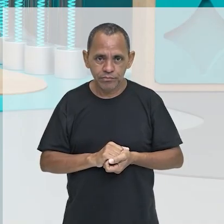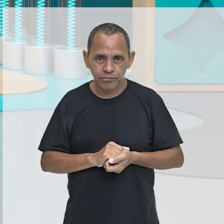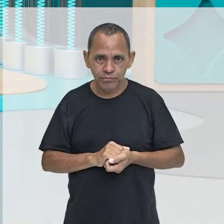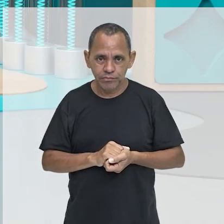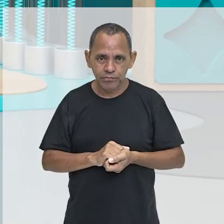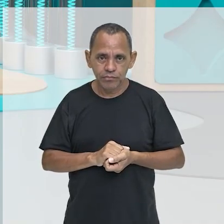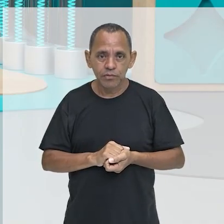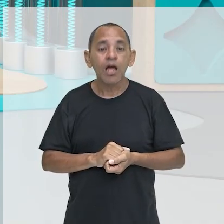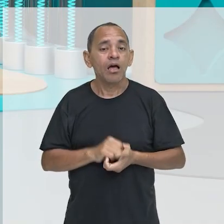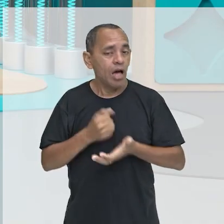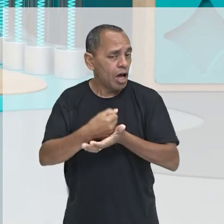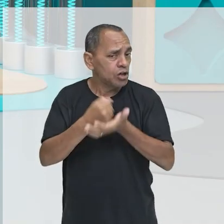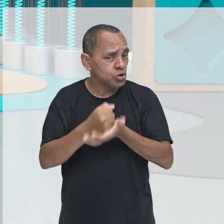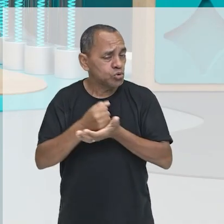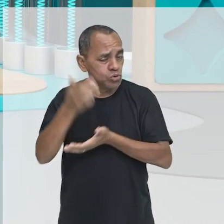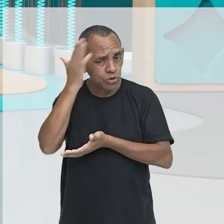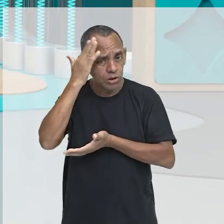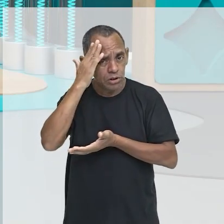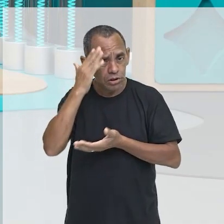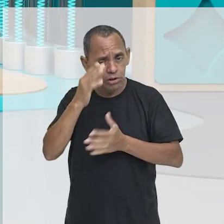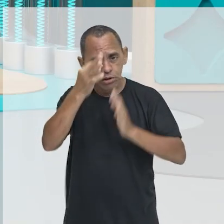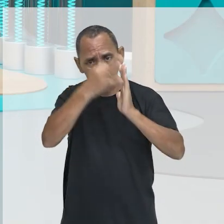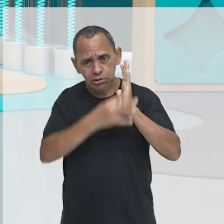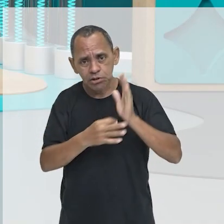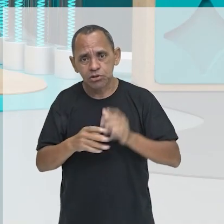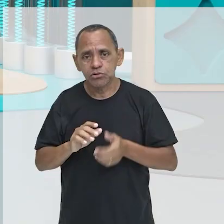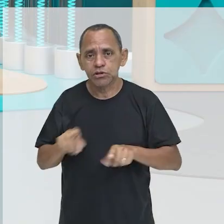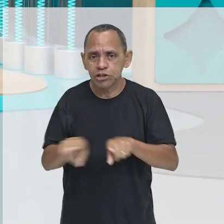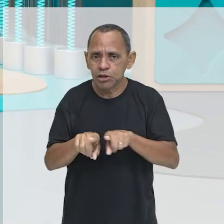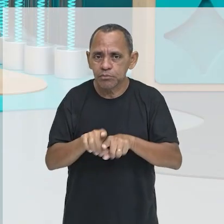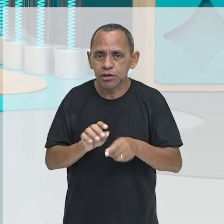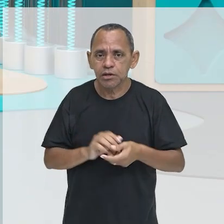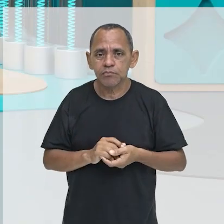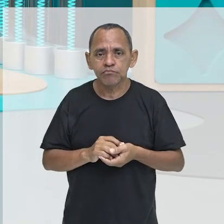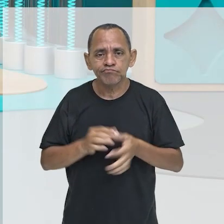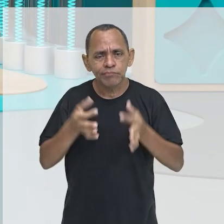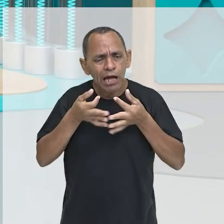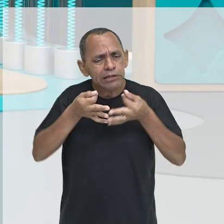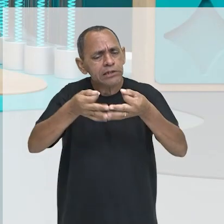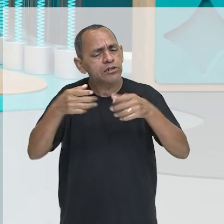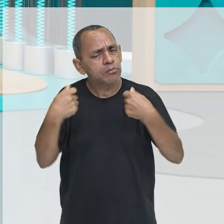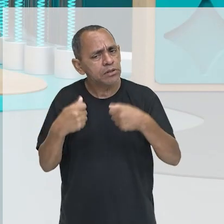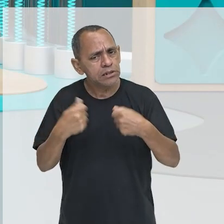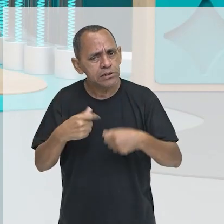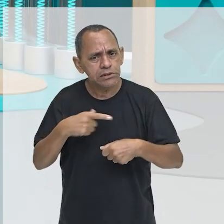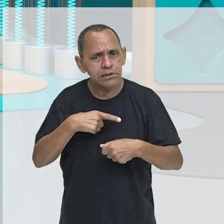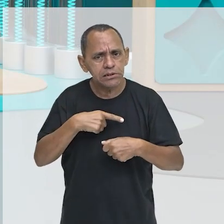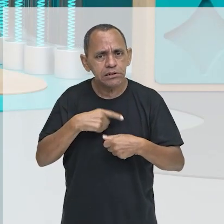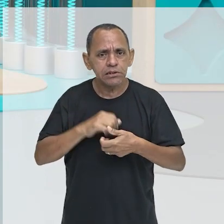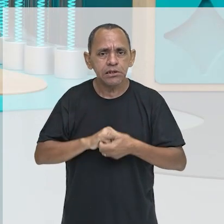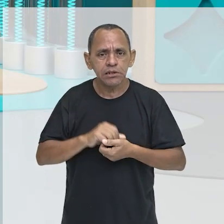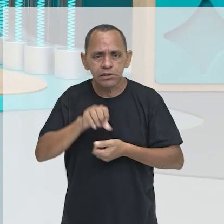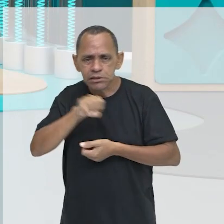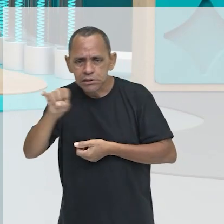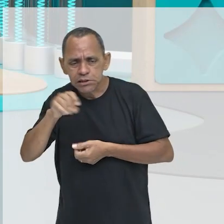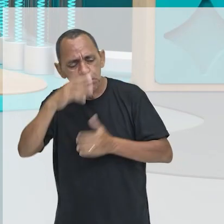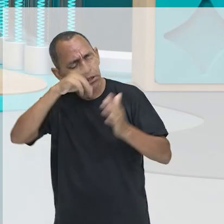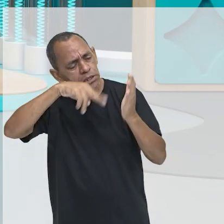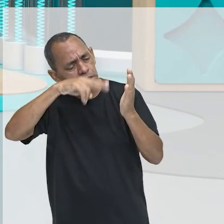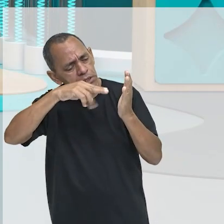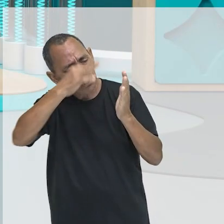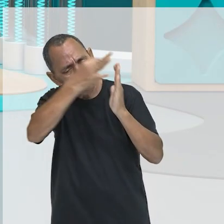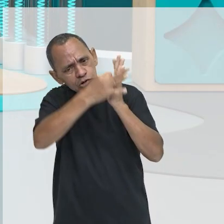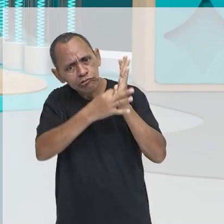carga semântica ali que ajuda a compreender o texto, certo? Então, bastante atenção quando vocês estiverem lendo o texto para